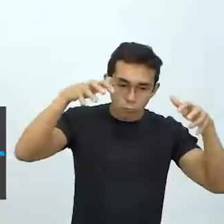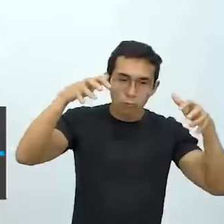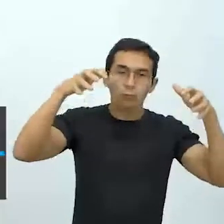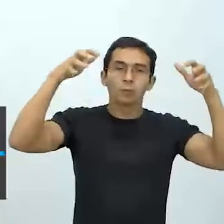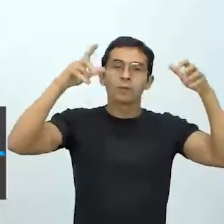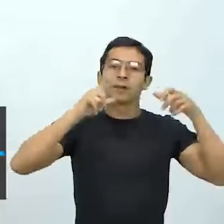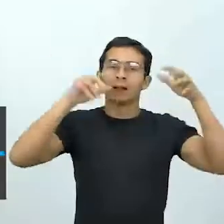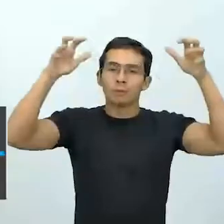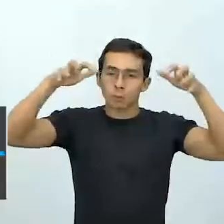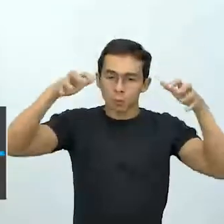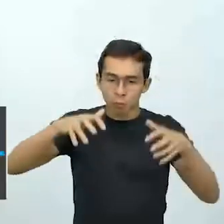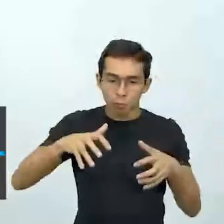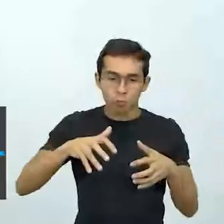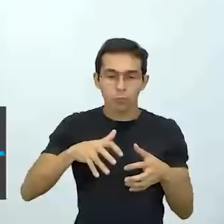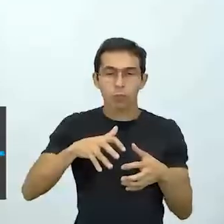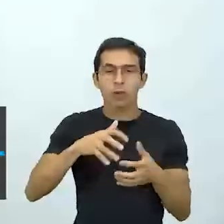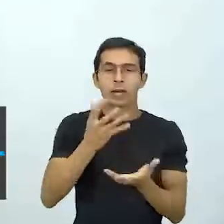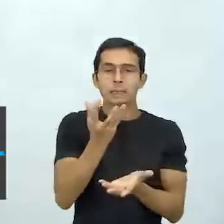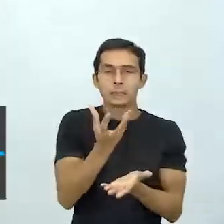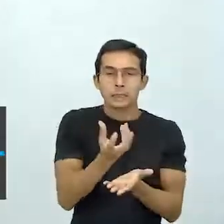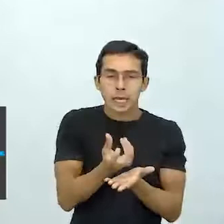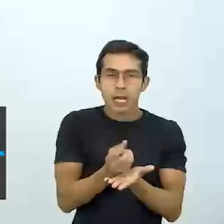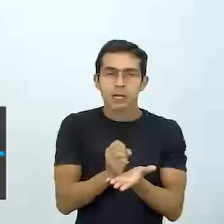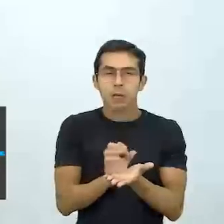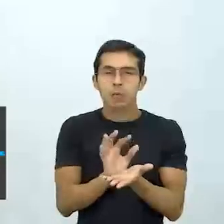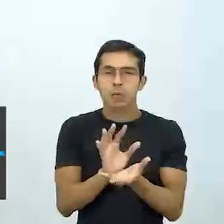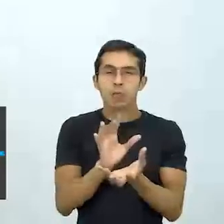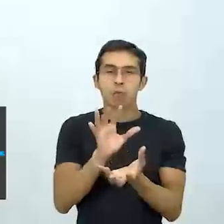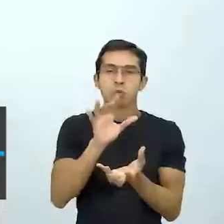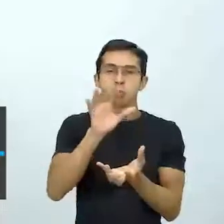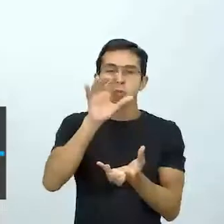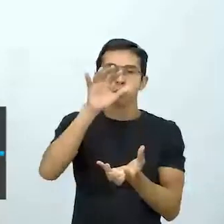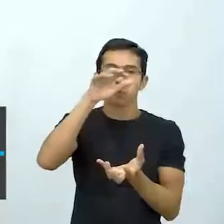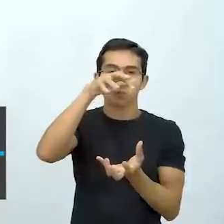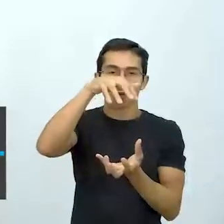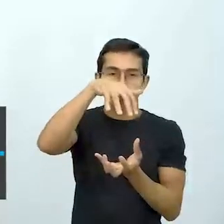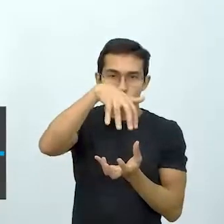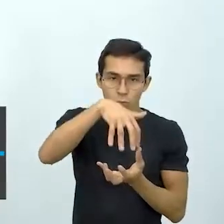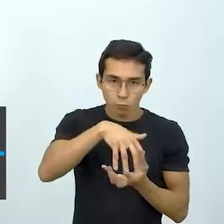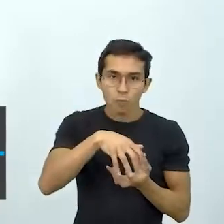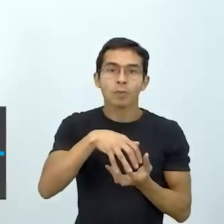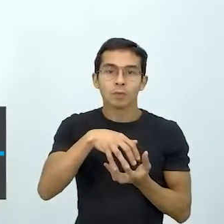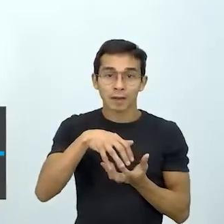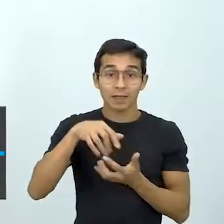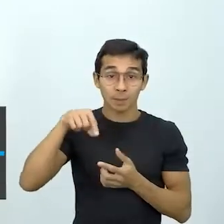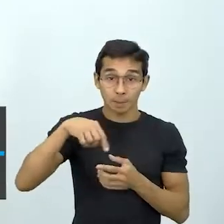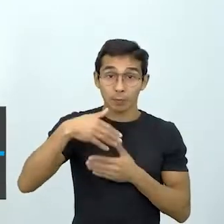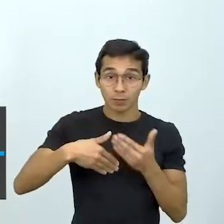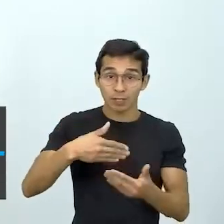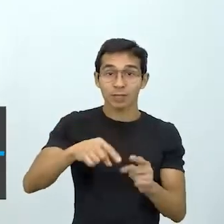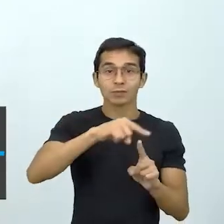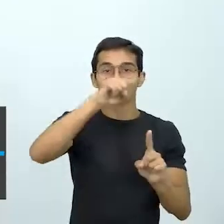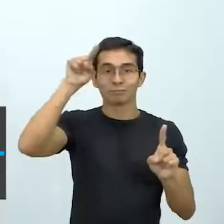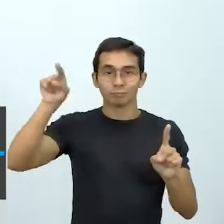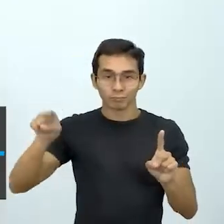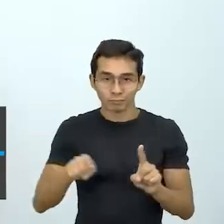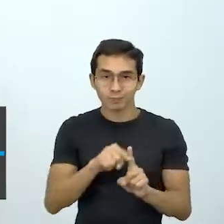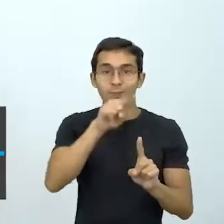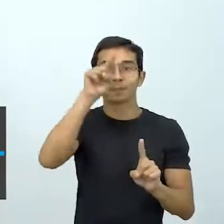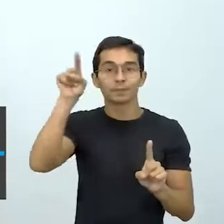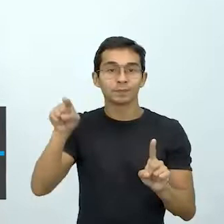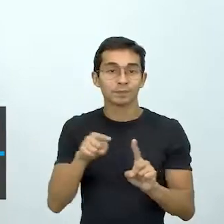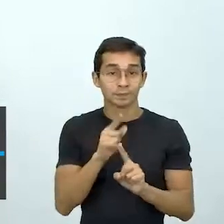líquido, vai para o estado gasoso, se condensa, fica líquido de novo, vai chover. Esse processo, esse ciclo biogeoquímico da água, ele